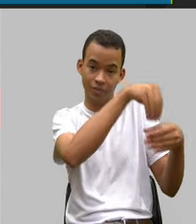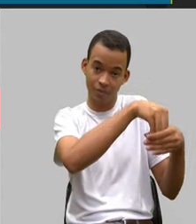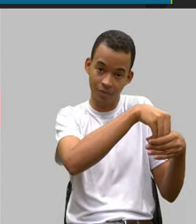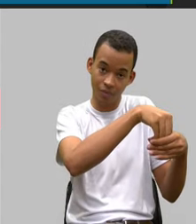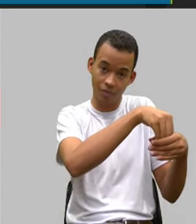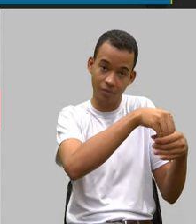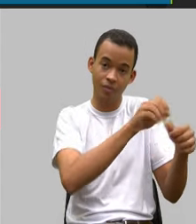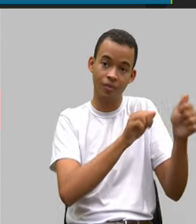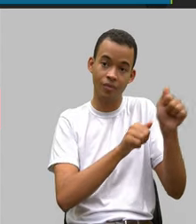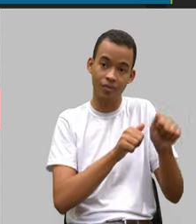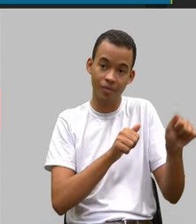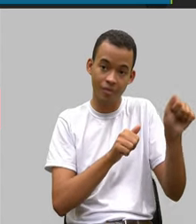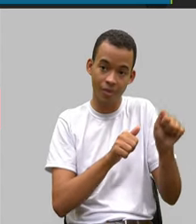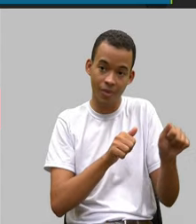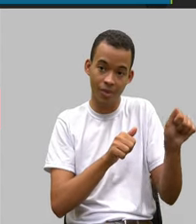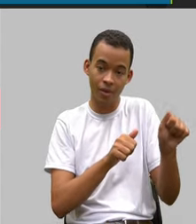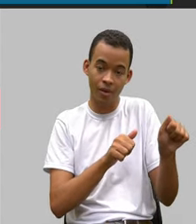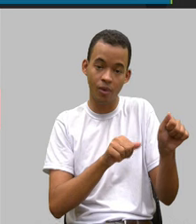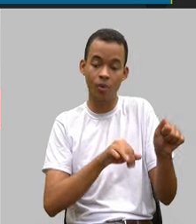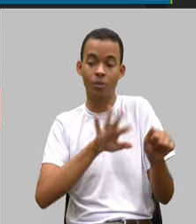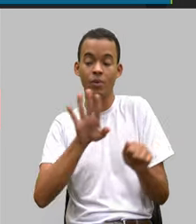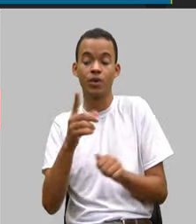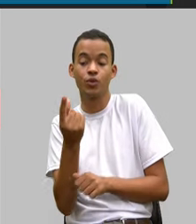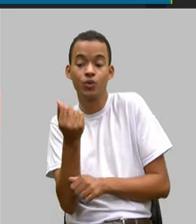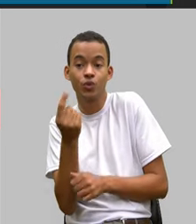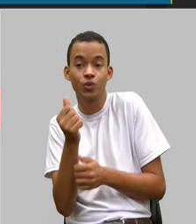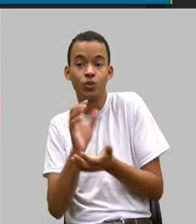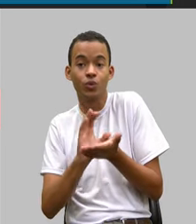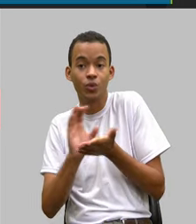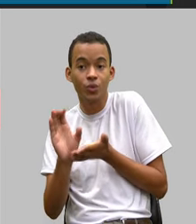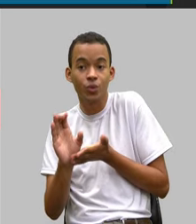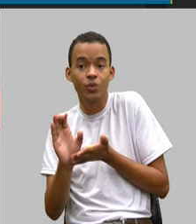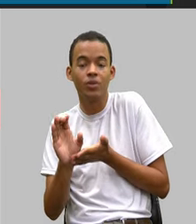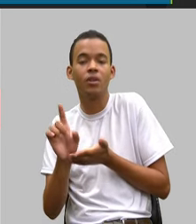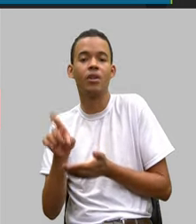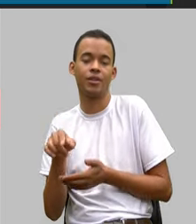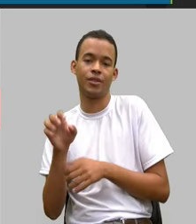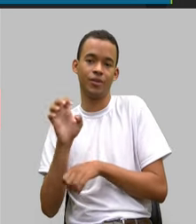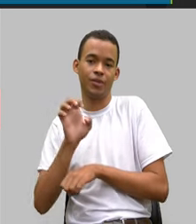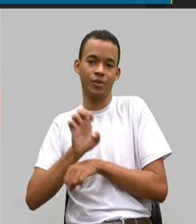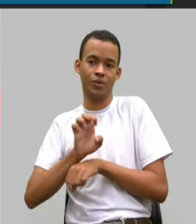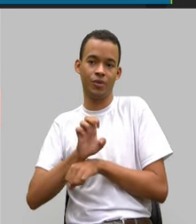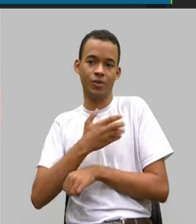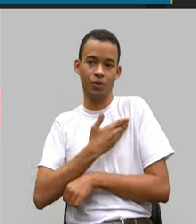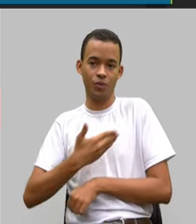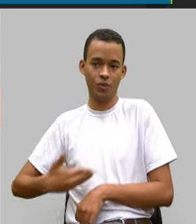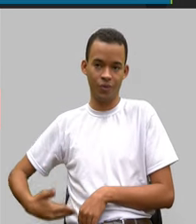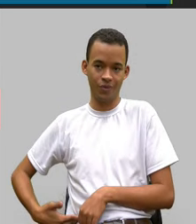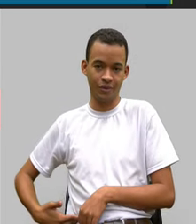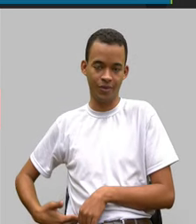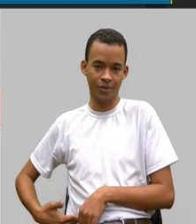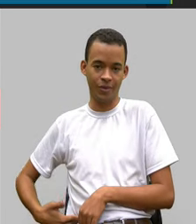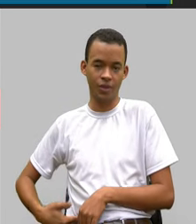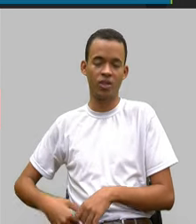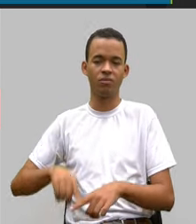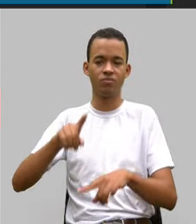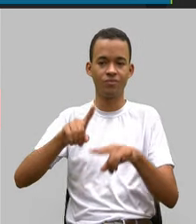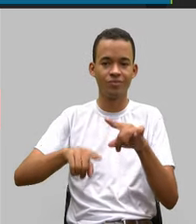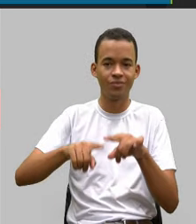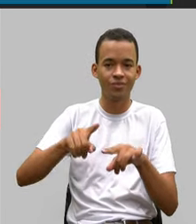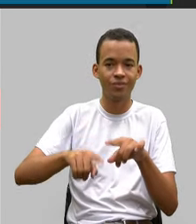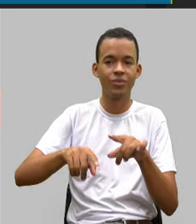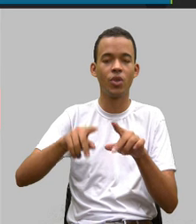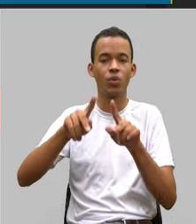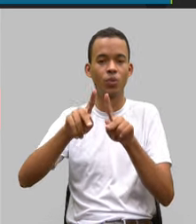tem o recurso é o estado e quem tem equipamentos e professores eh eh e técnicos eh